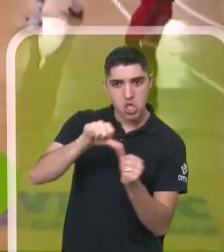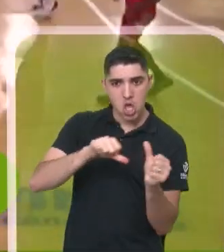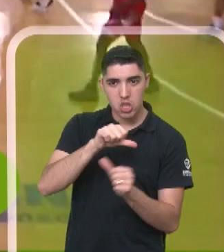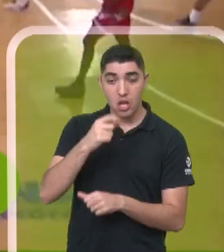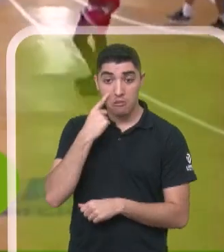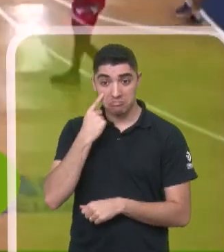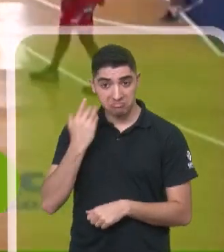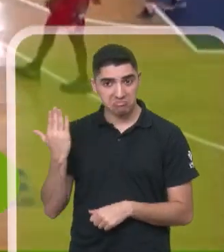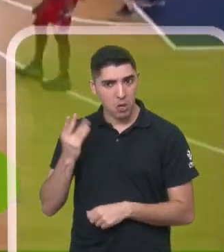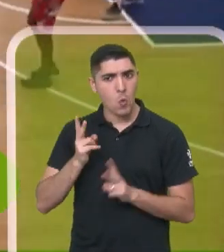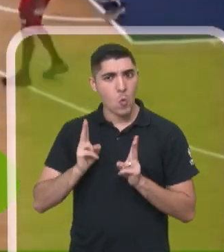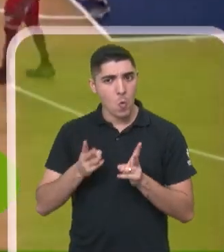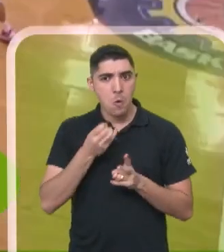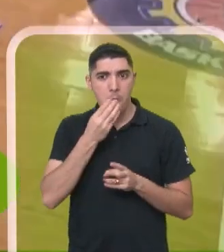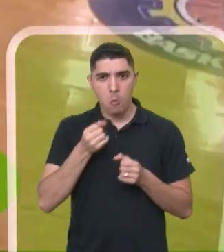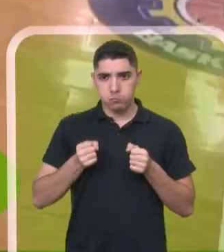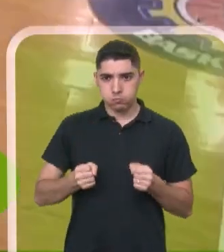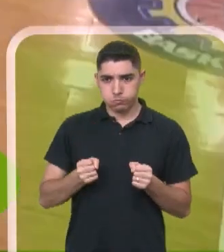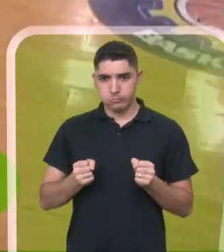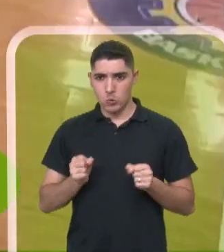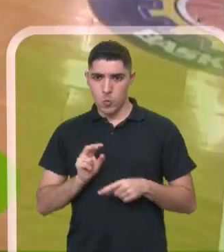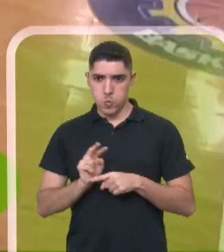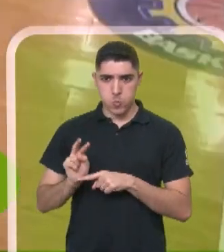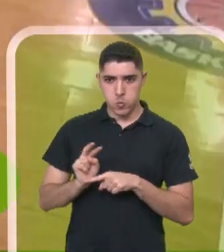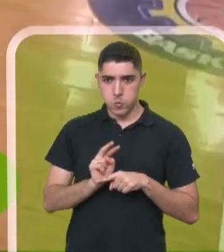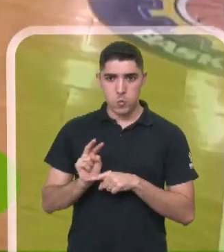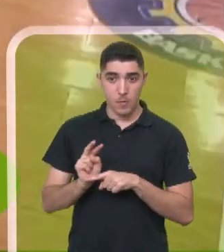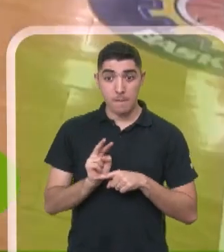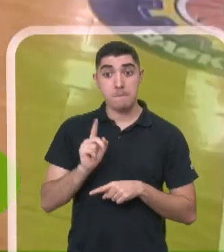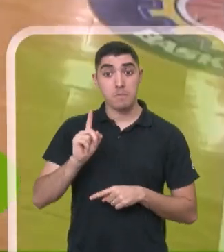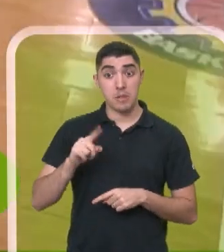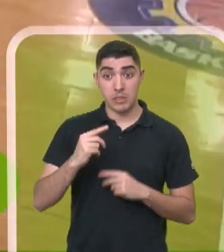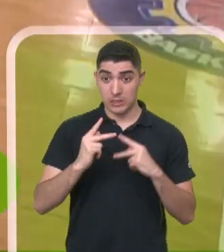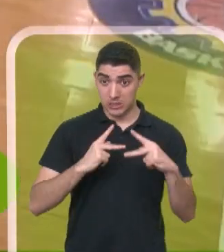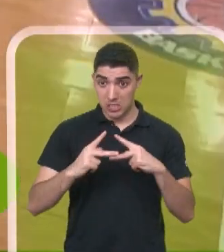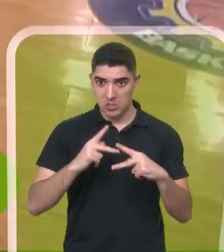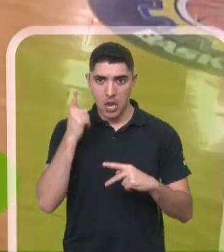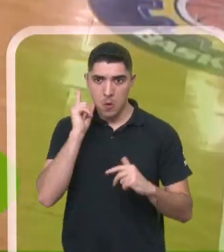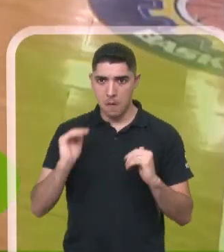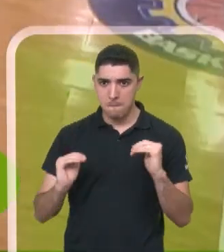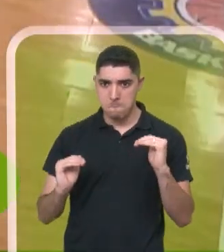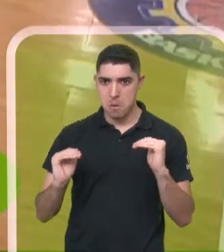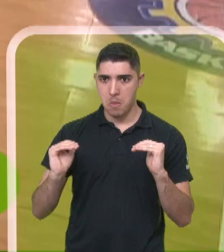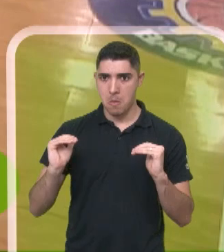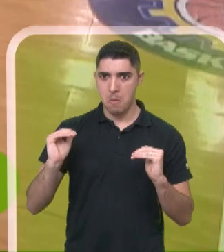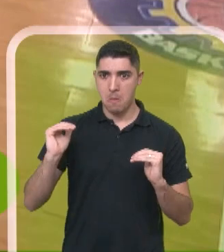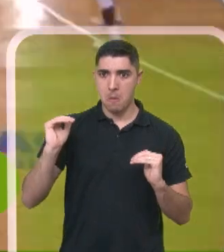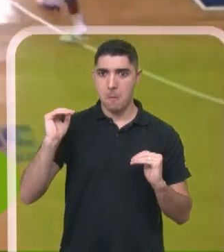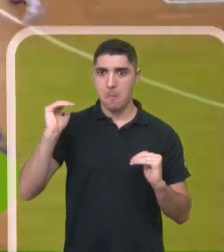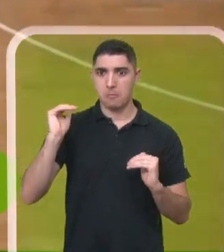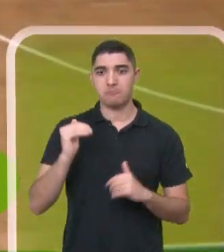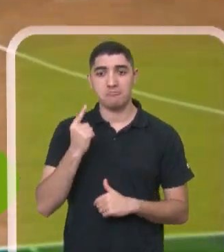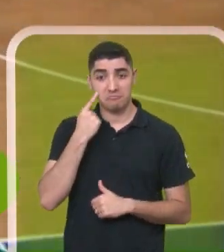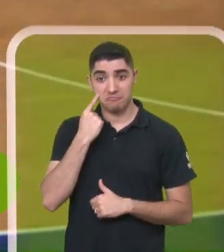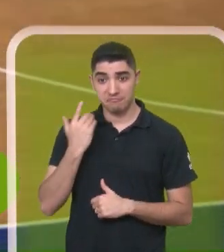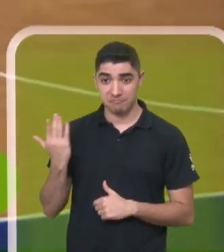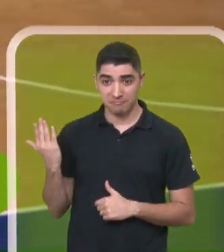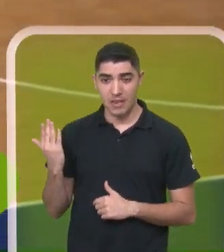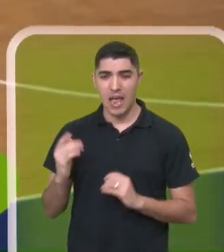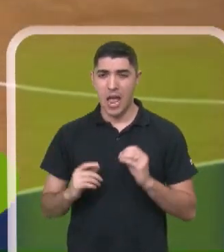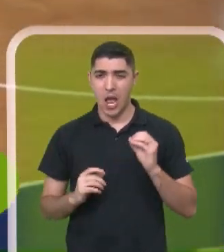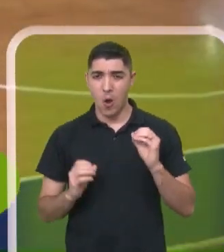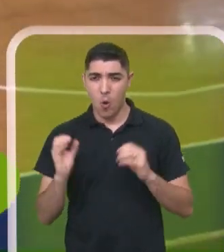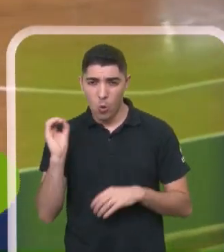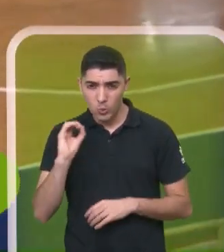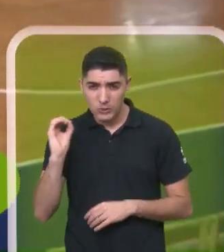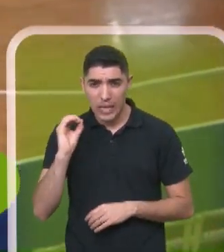um bom resultado ofensivo. E a vantagem ia só aumentando a favor dos donos da casa. O Osasco